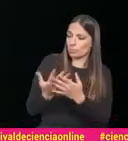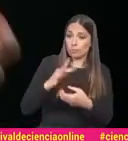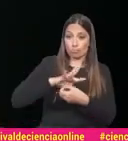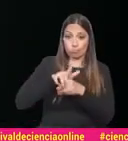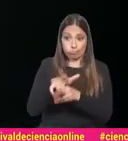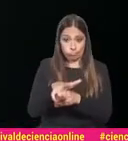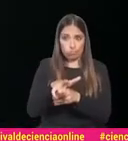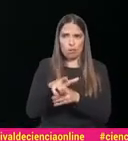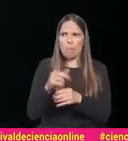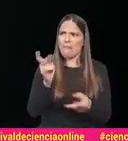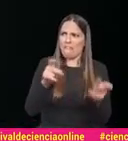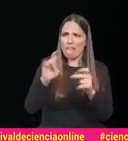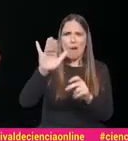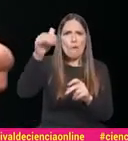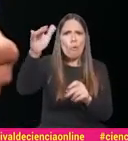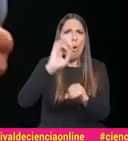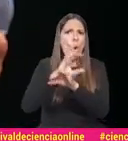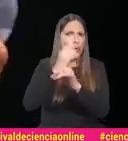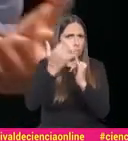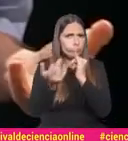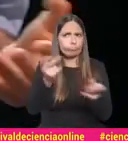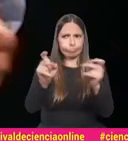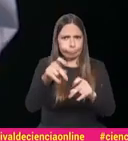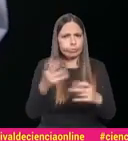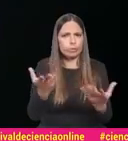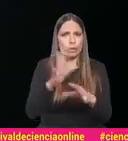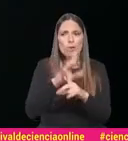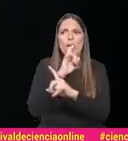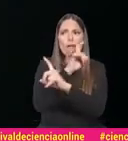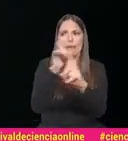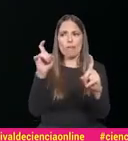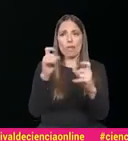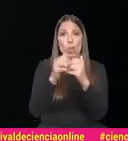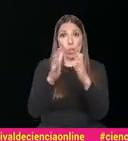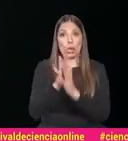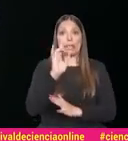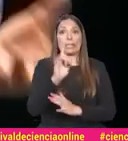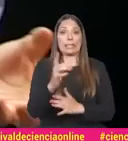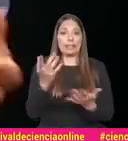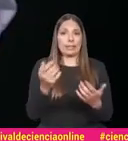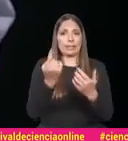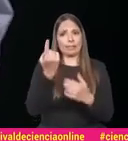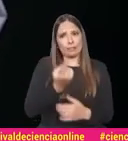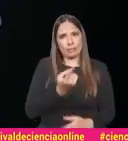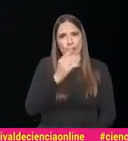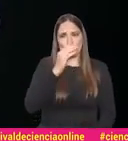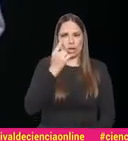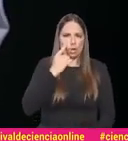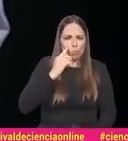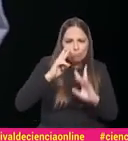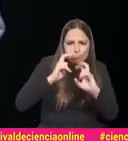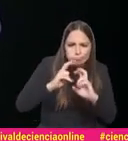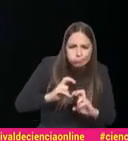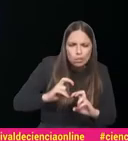propagar, mas outros riscos virão. E por isso, o alerta que fazemos a todos é que temos que conhecer mais e temos que